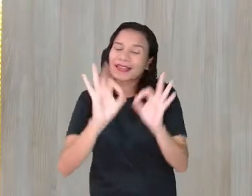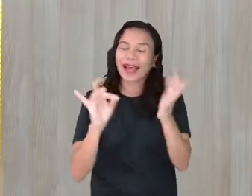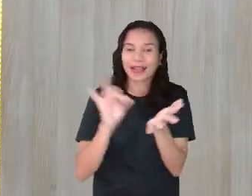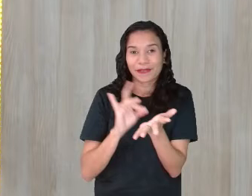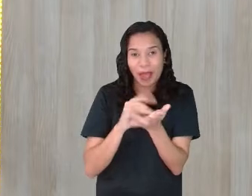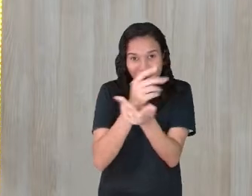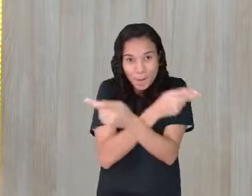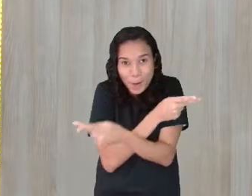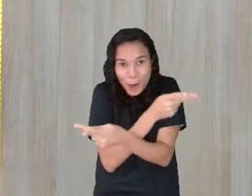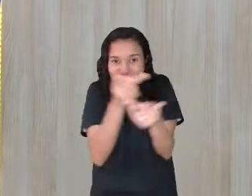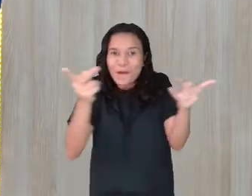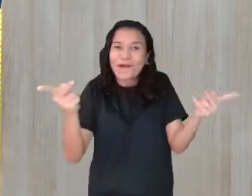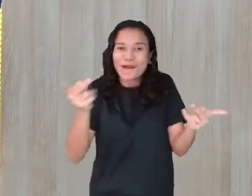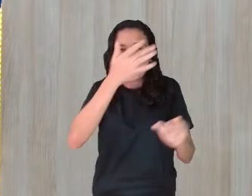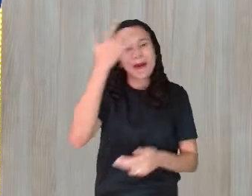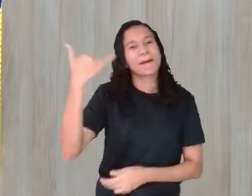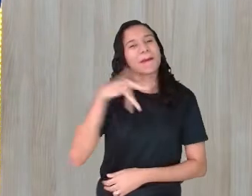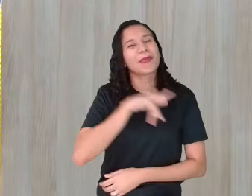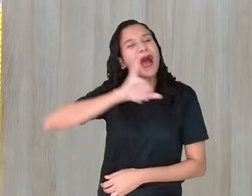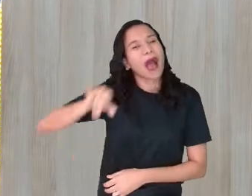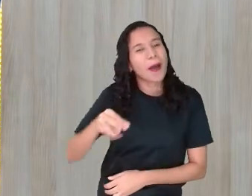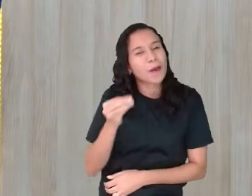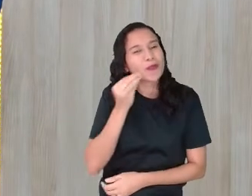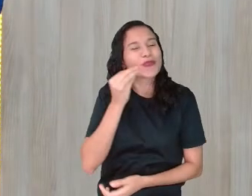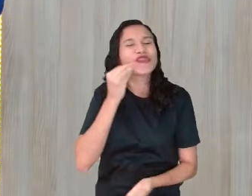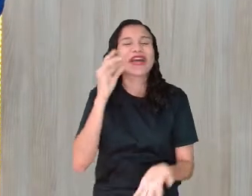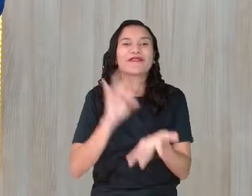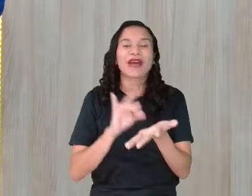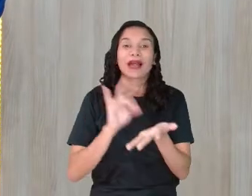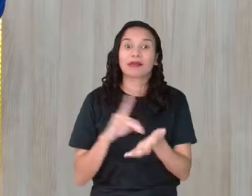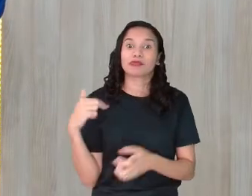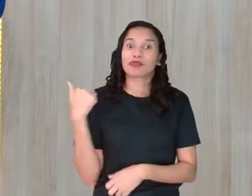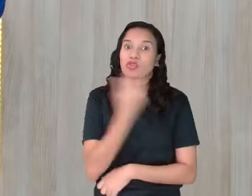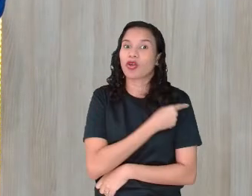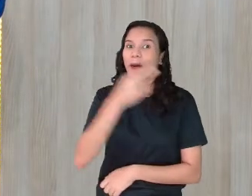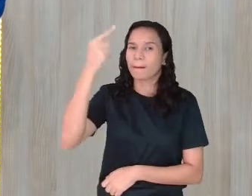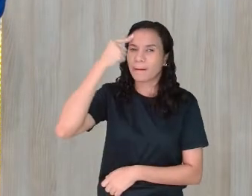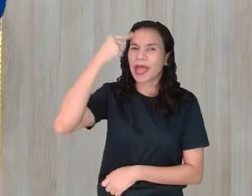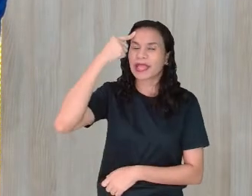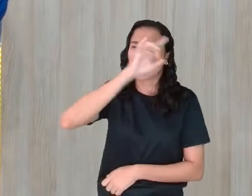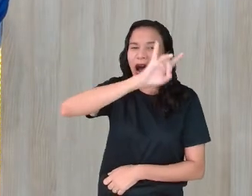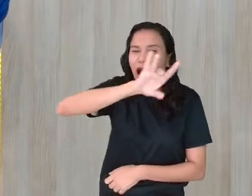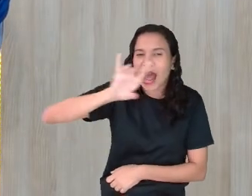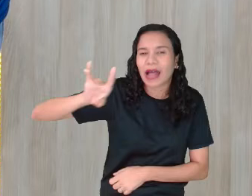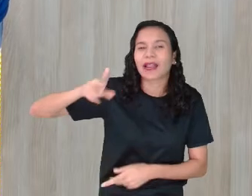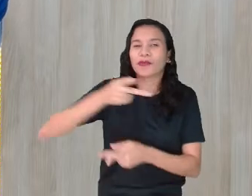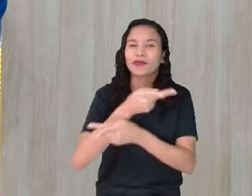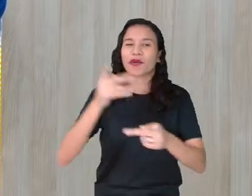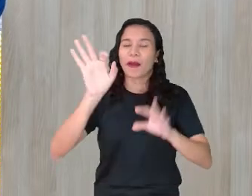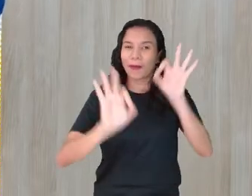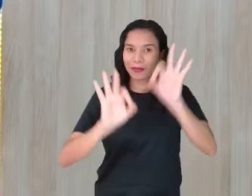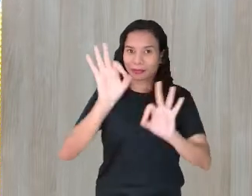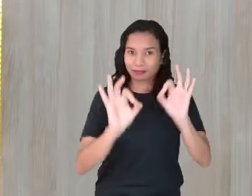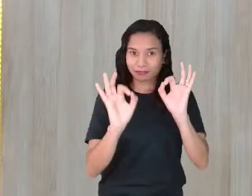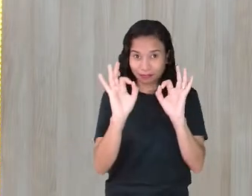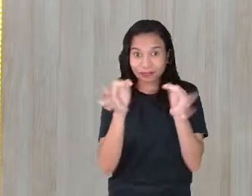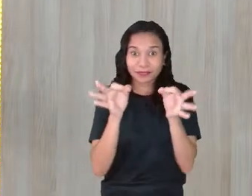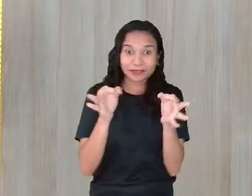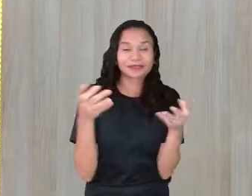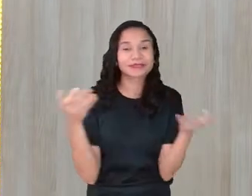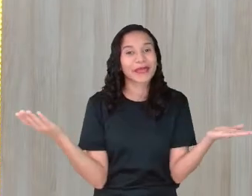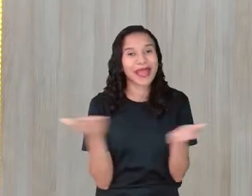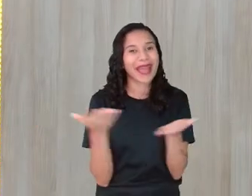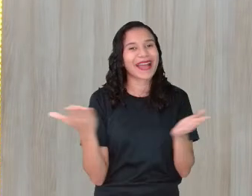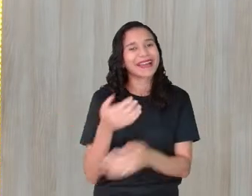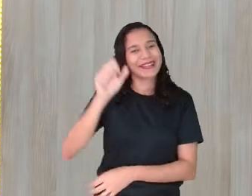para vocês, gente. Então, aproveitem, né? A gente pensa muito em cada um de vocês na hora que está preparando, tá certo?